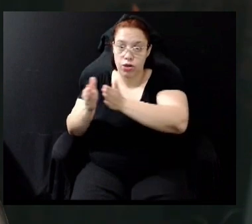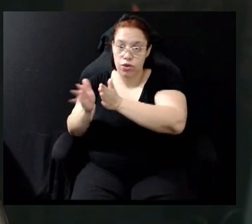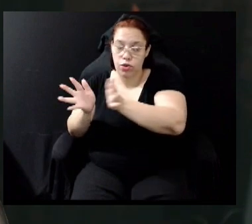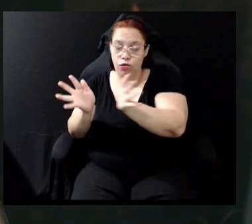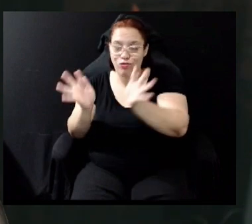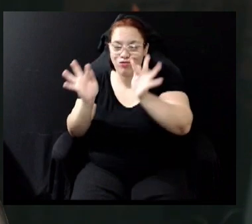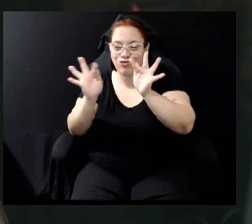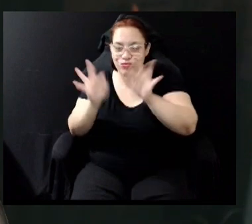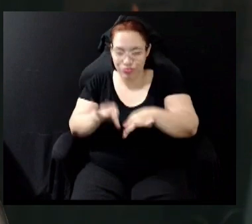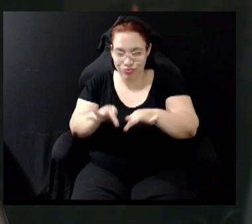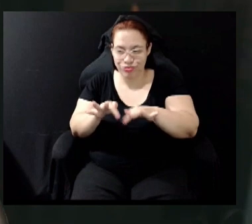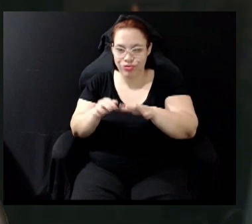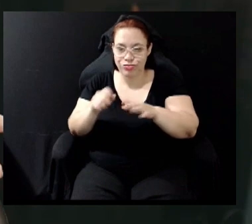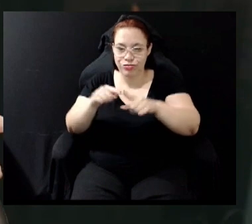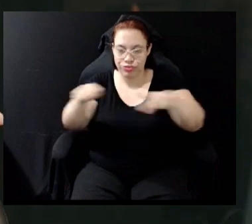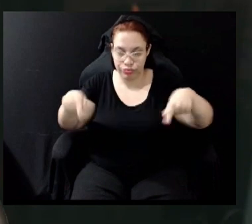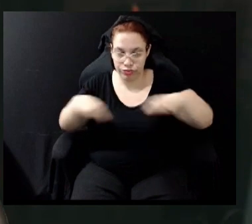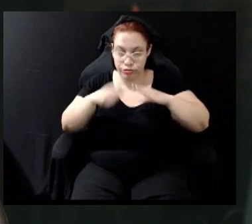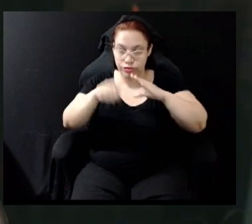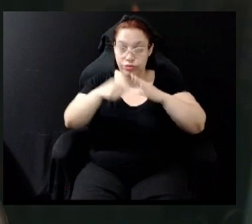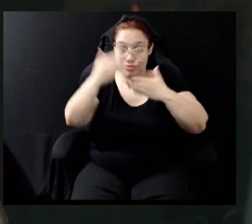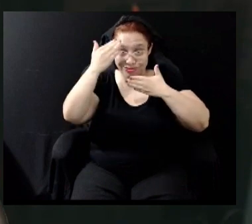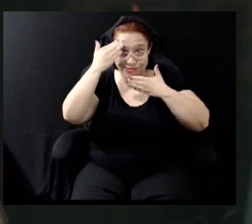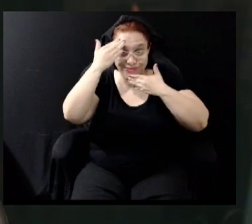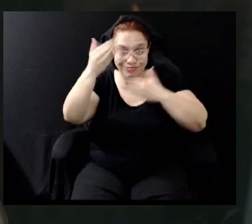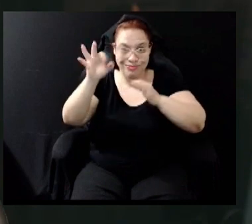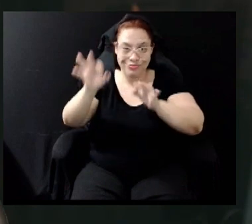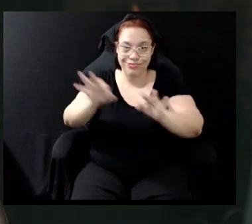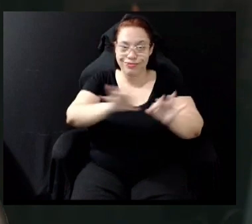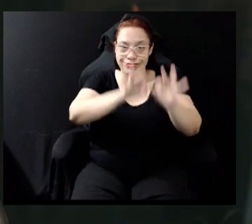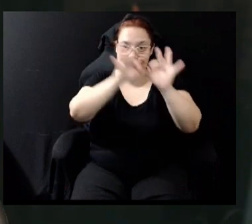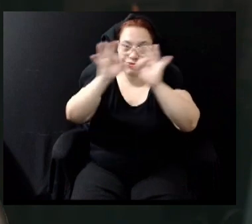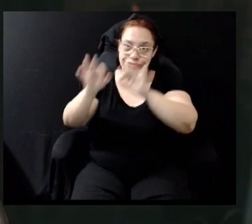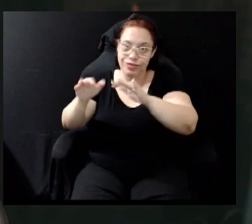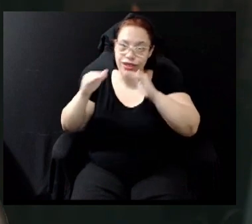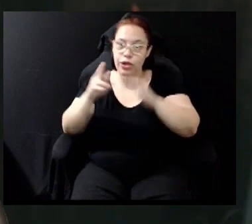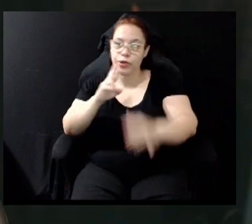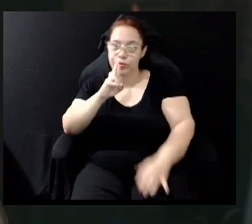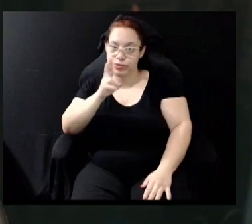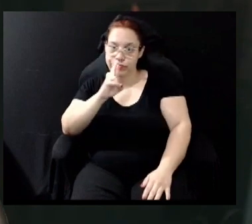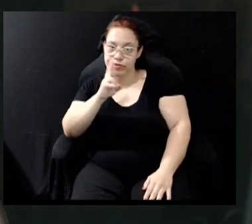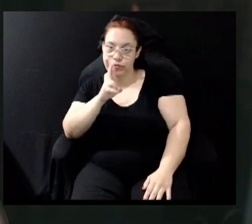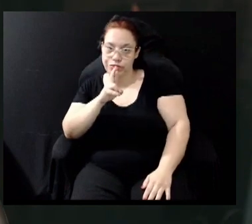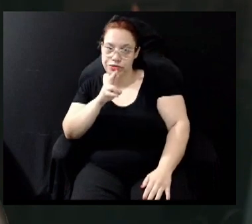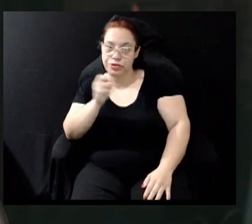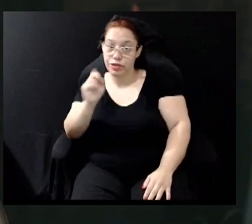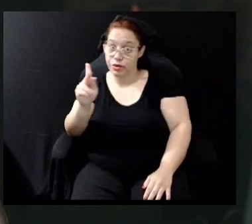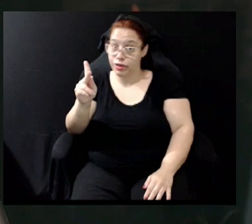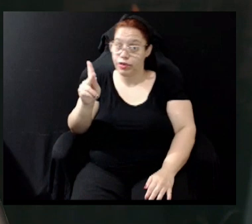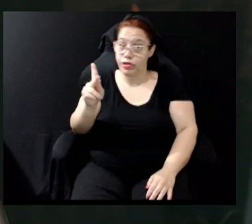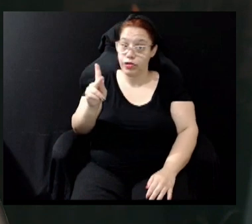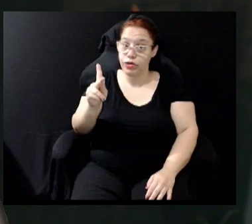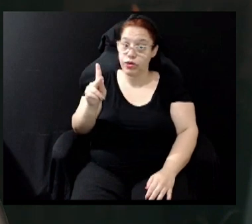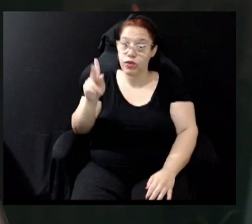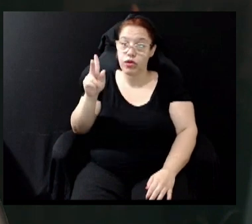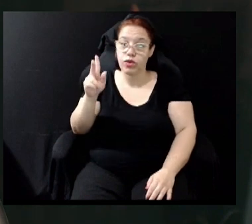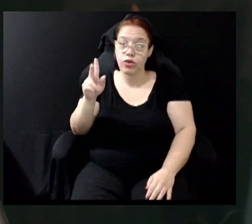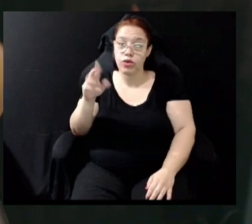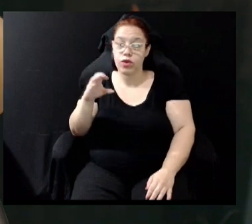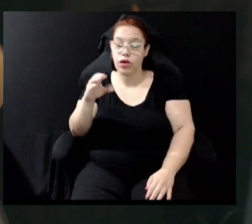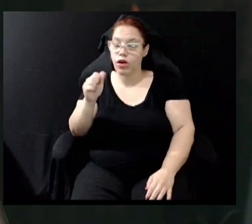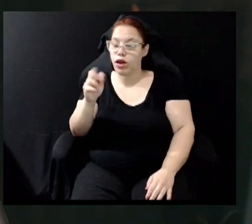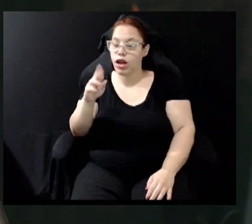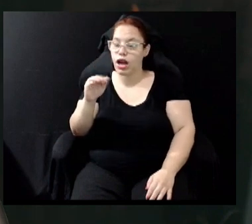nosso Estúdio Câmara, a gente agradece todo mundo que está participando, mas a gente vai respondendo perguntas com você, tá bom? Vamos lá, o Carlos do Guanabara,